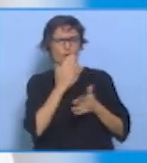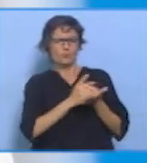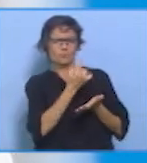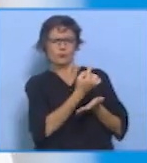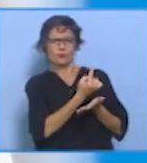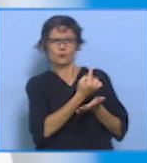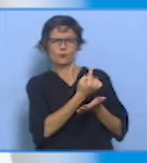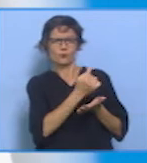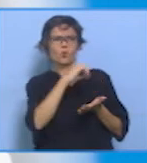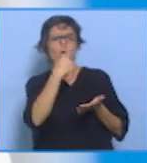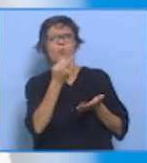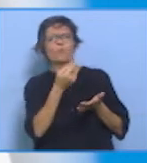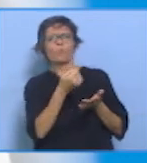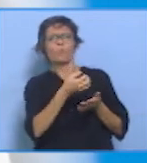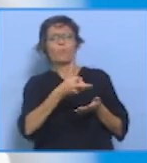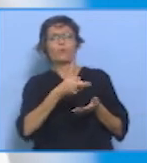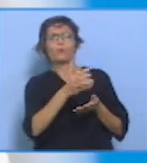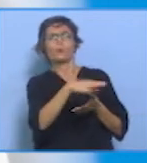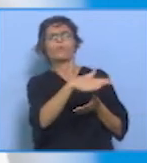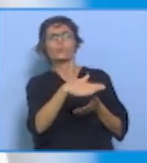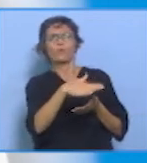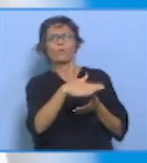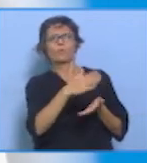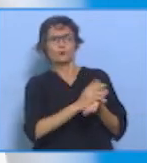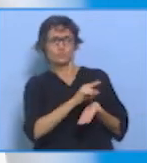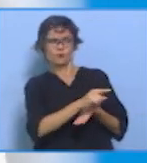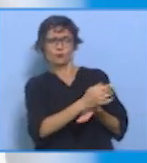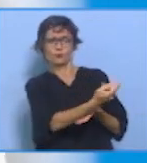quem voltasse para dar glória a Deus, senão este estrangeiro?